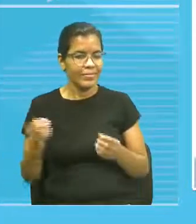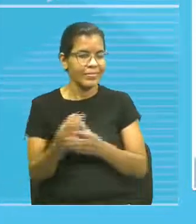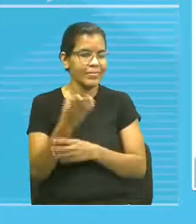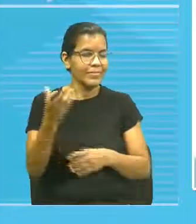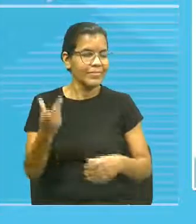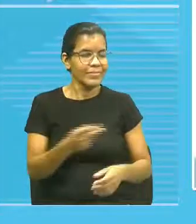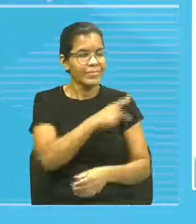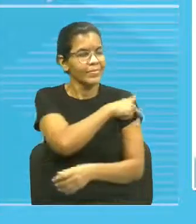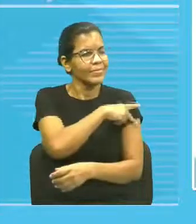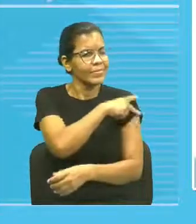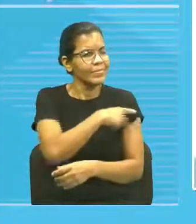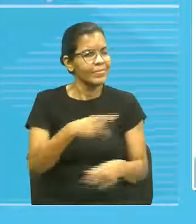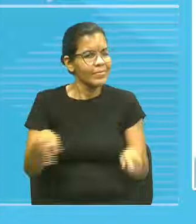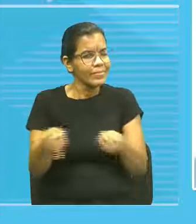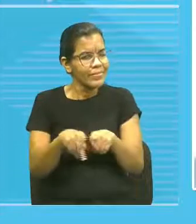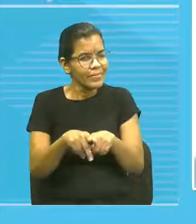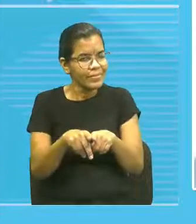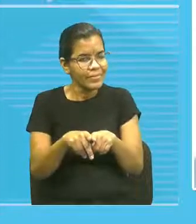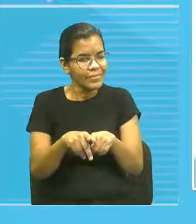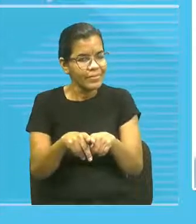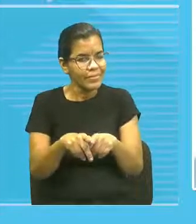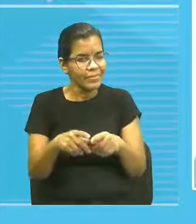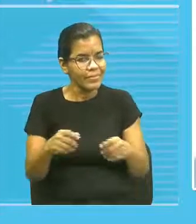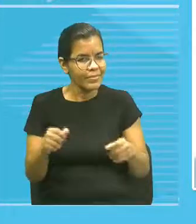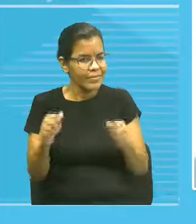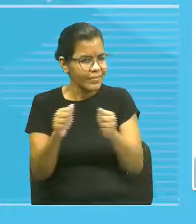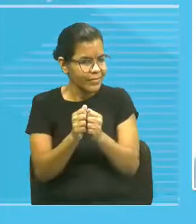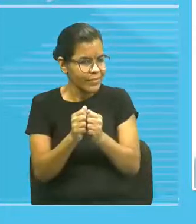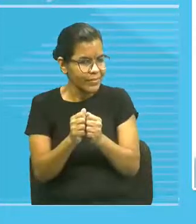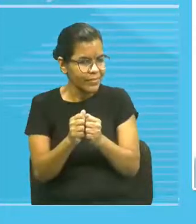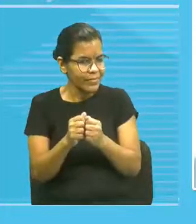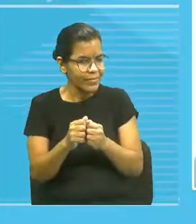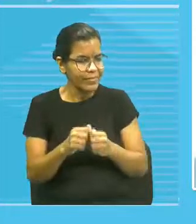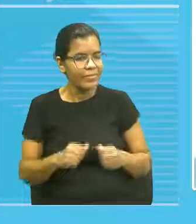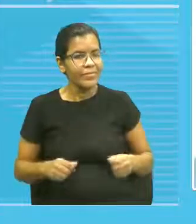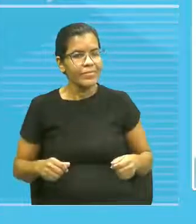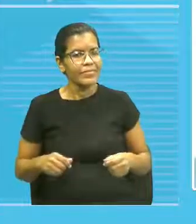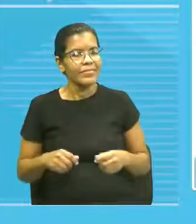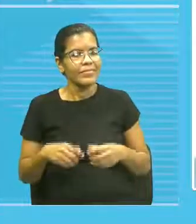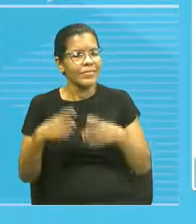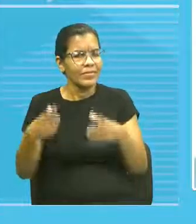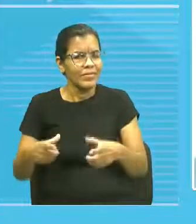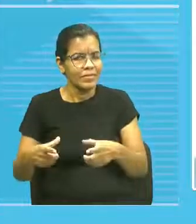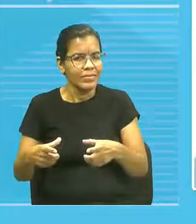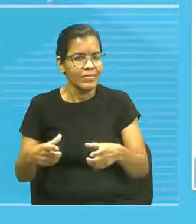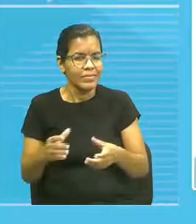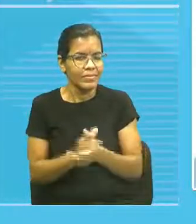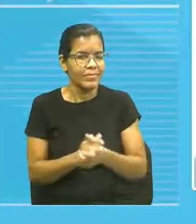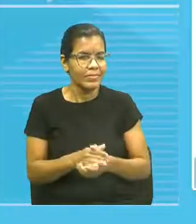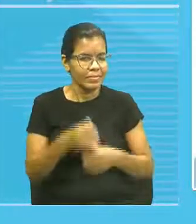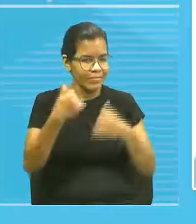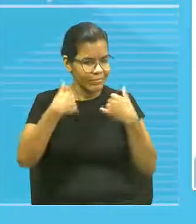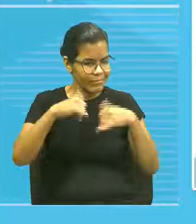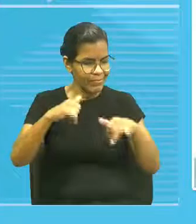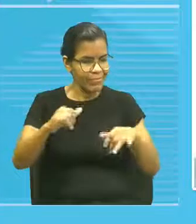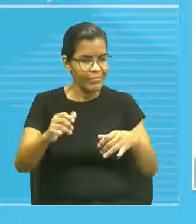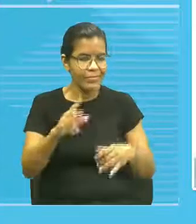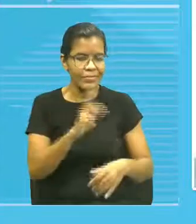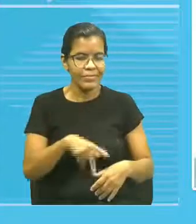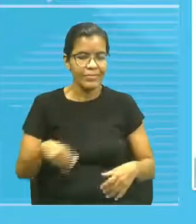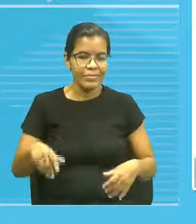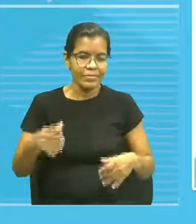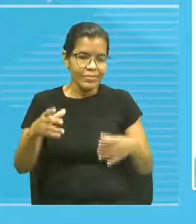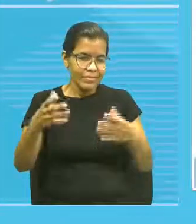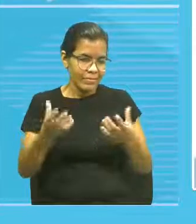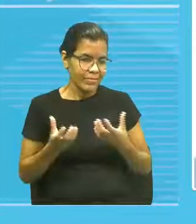Me diz, Curral Novo fica perto de onde? É o primeiro aluno de Curral Novo que eu vejo. Me avisa aí, que eu quero saber, que às vezes demora